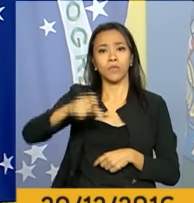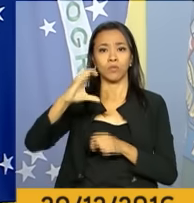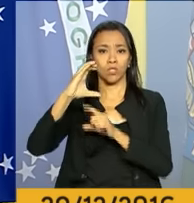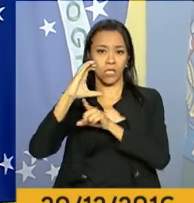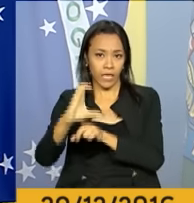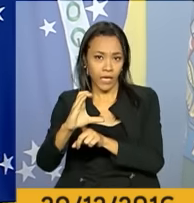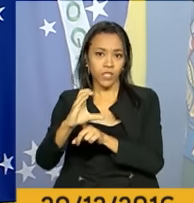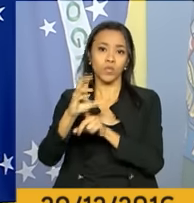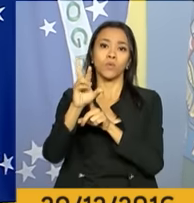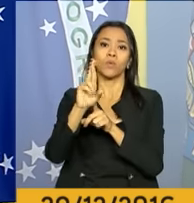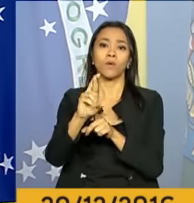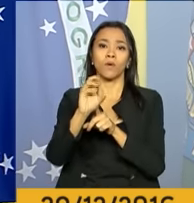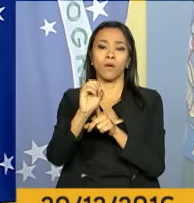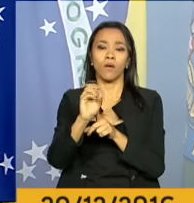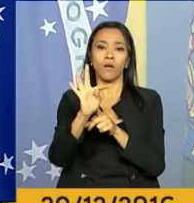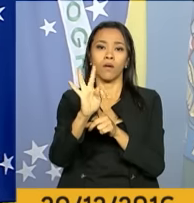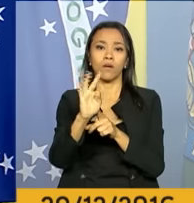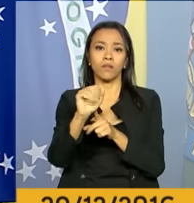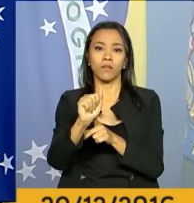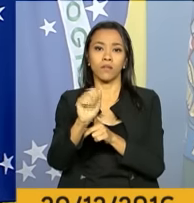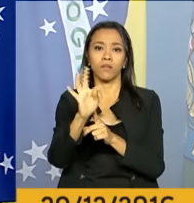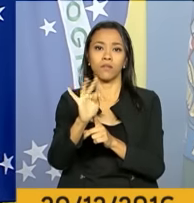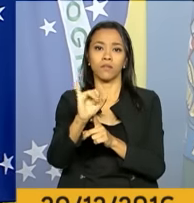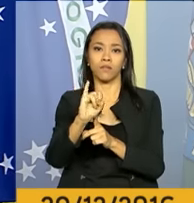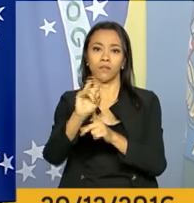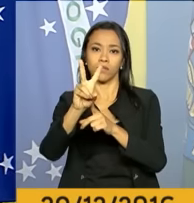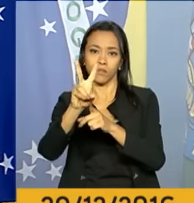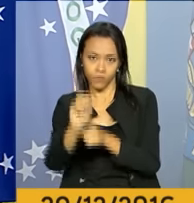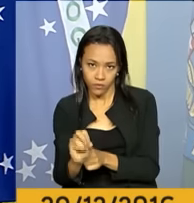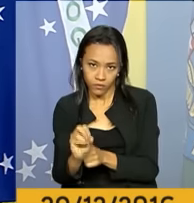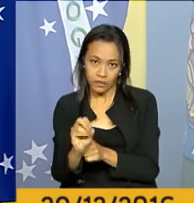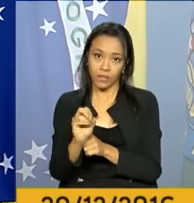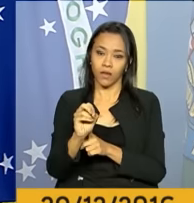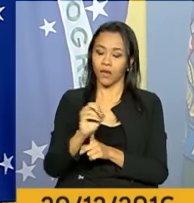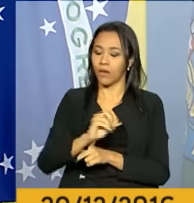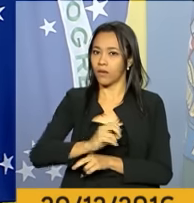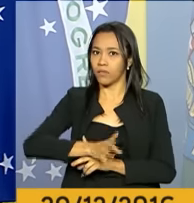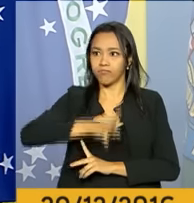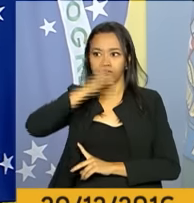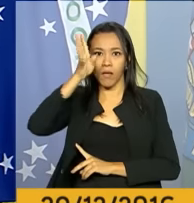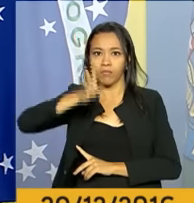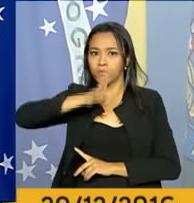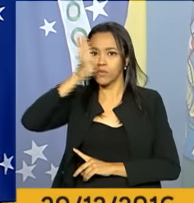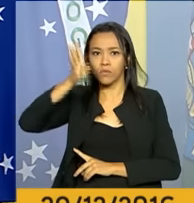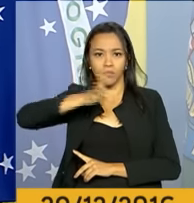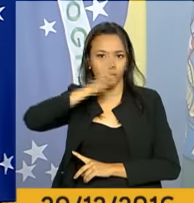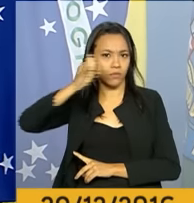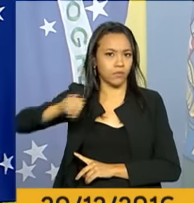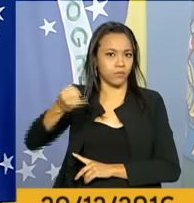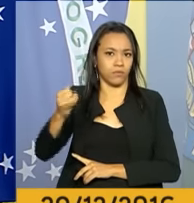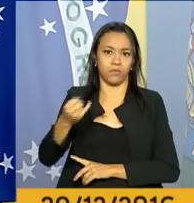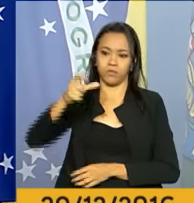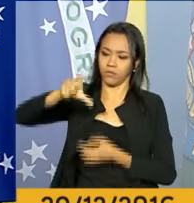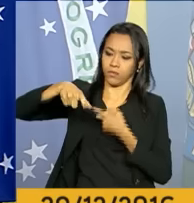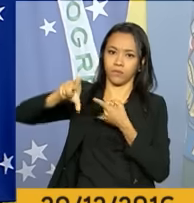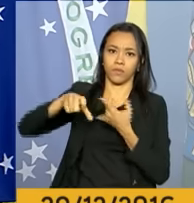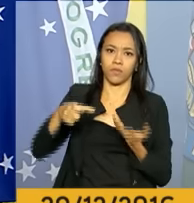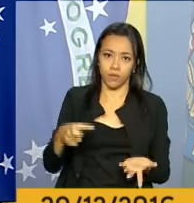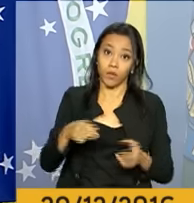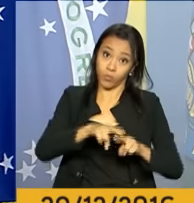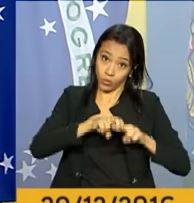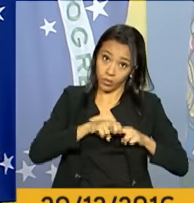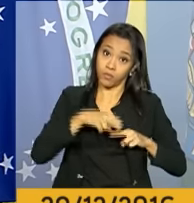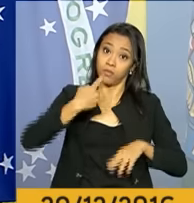é que na verdade era exagero e por ser exagerado é que nós